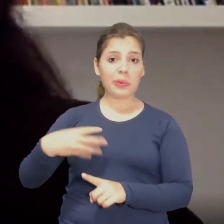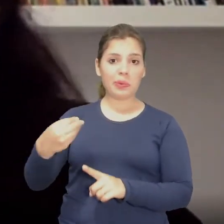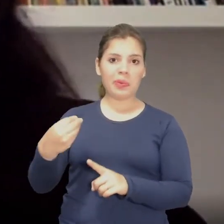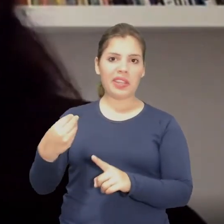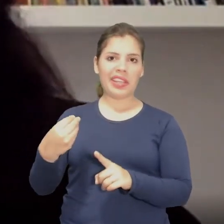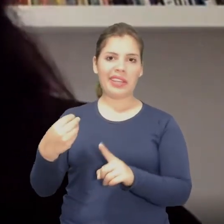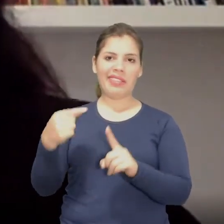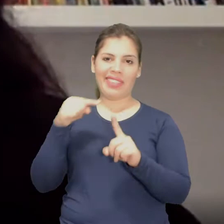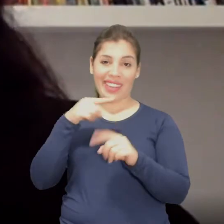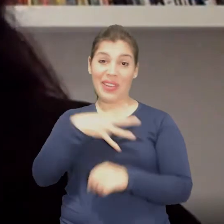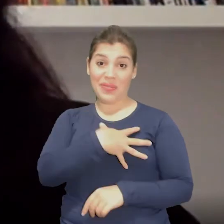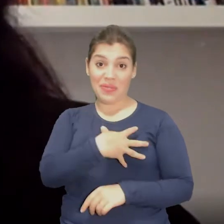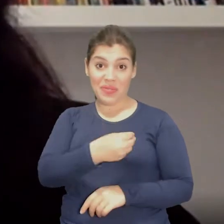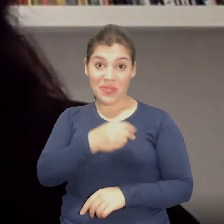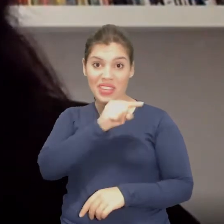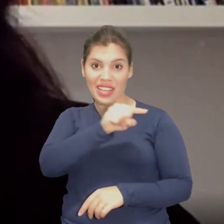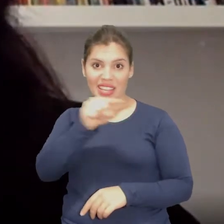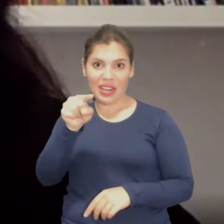pessoas que